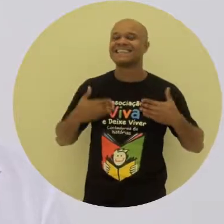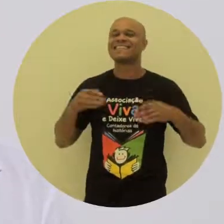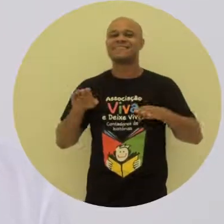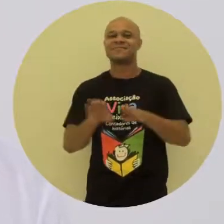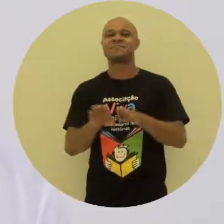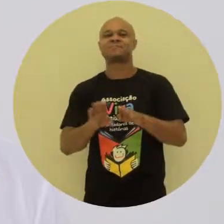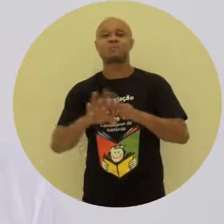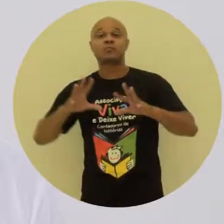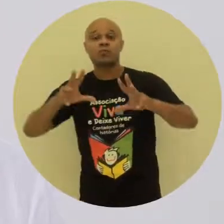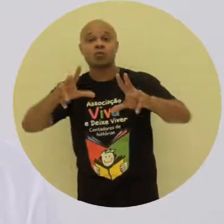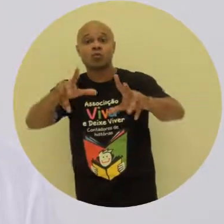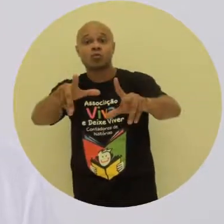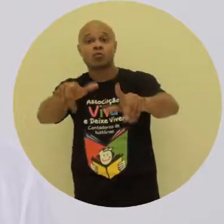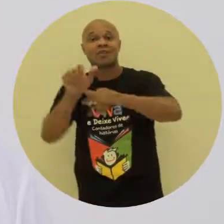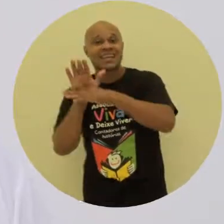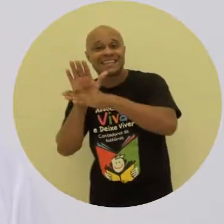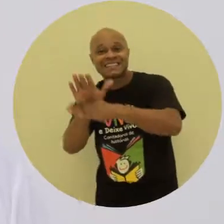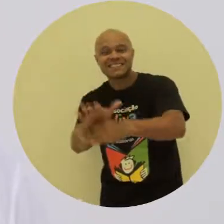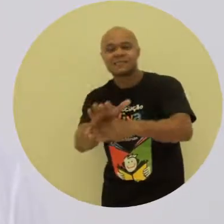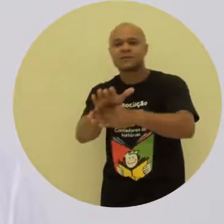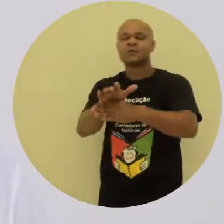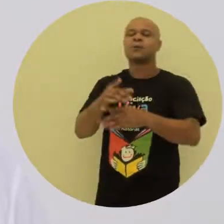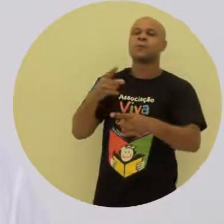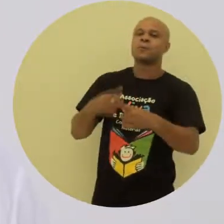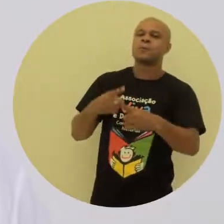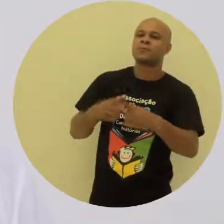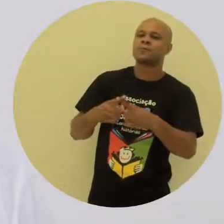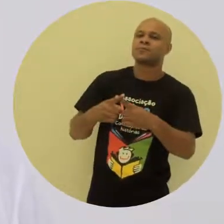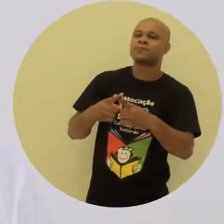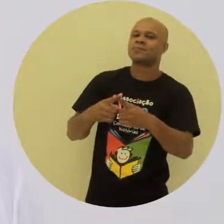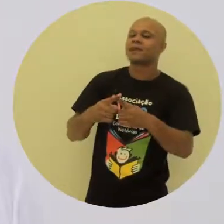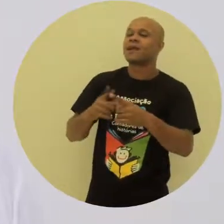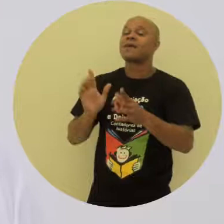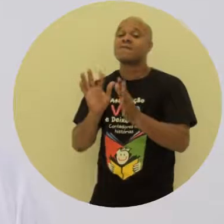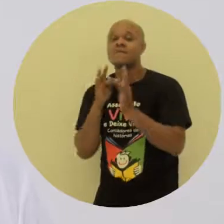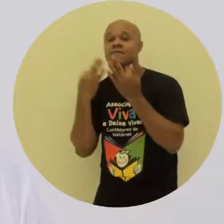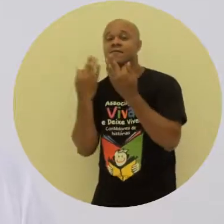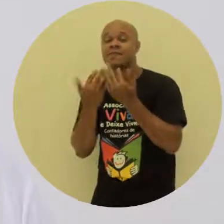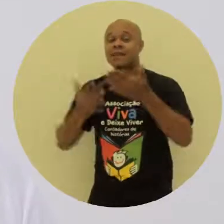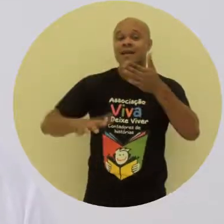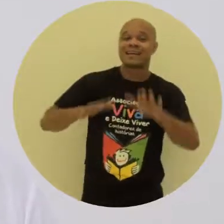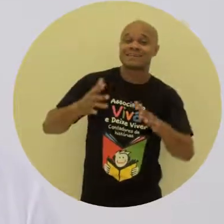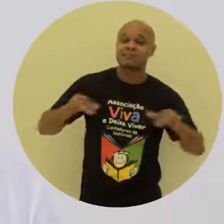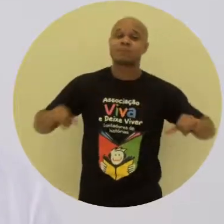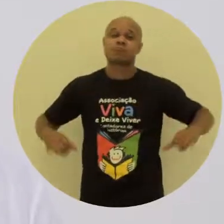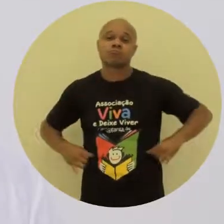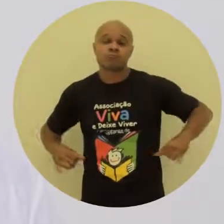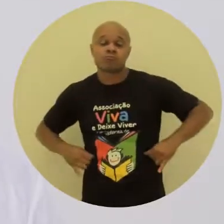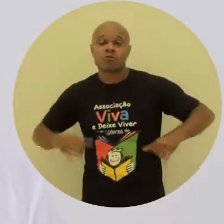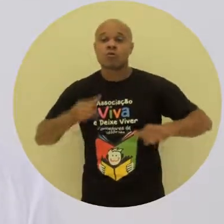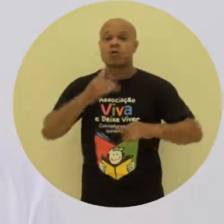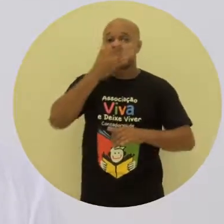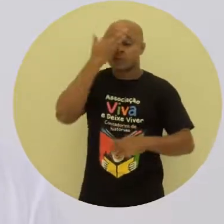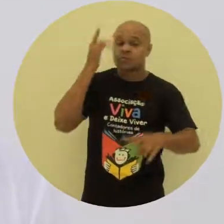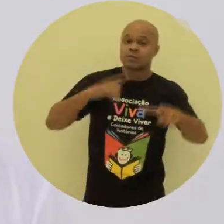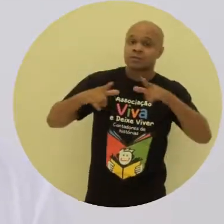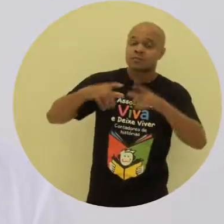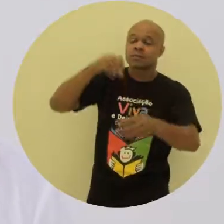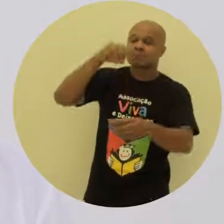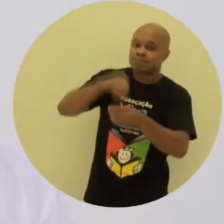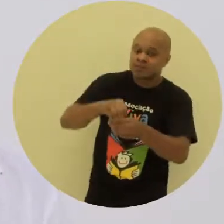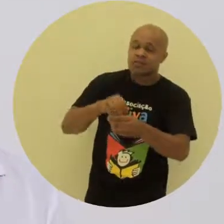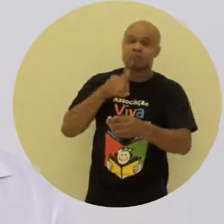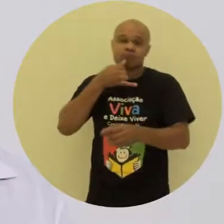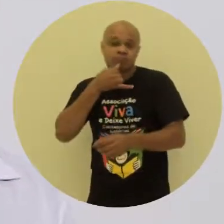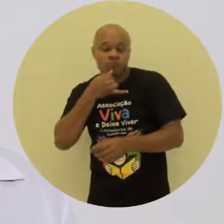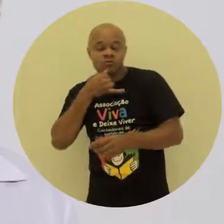terapêutico. Todas essas ações colaboram com o acolhimento da família e da equipe da saúde. A nossa